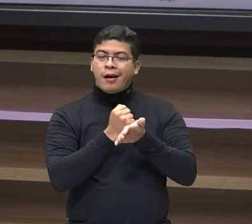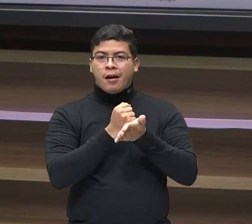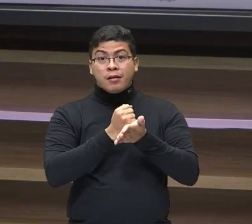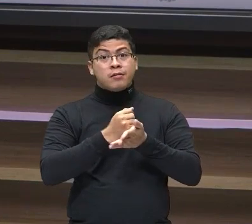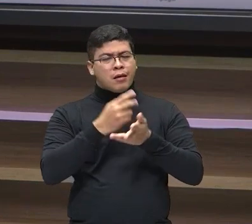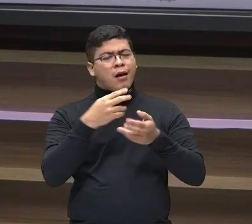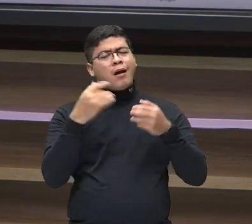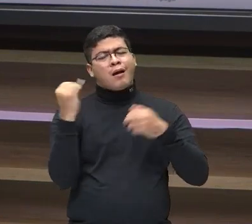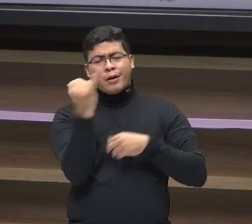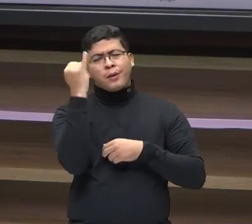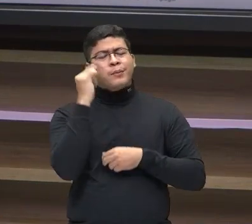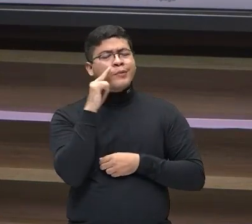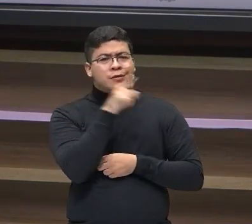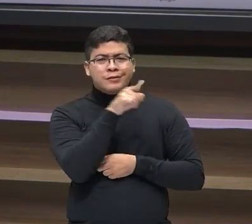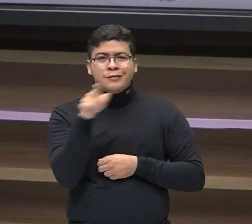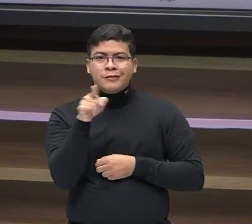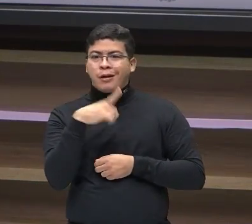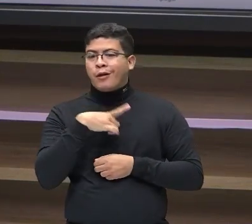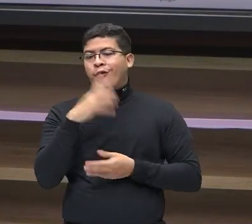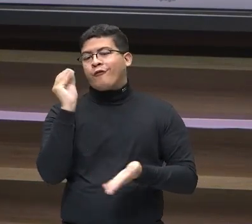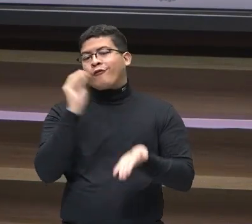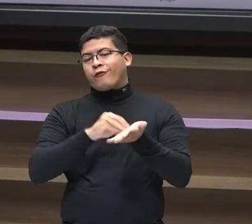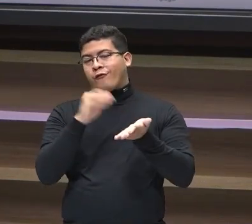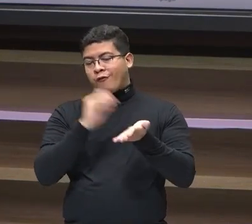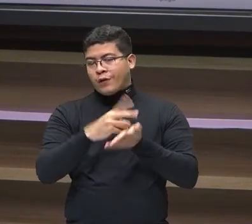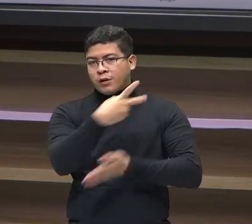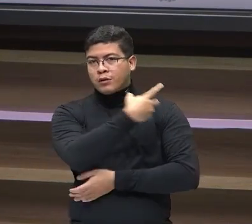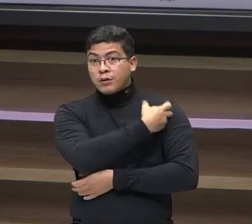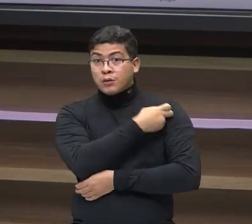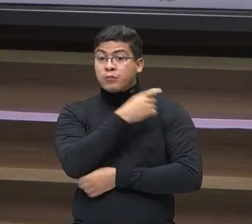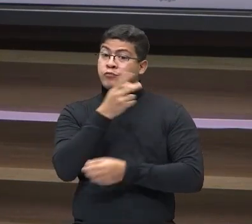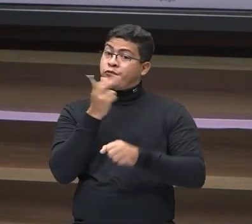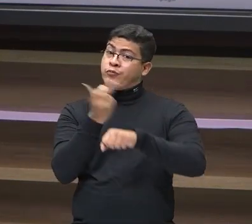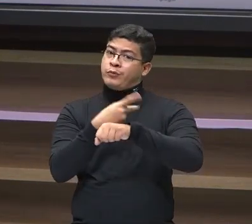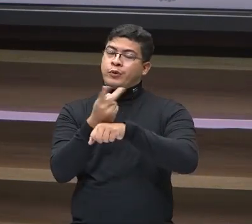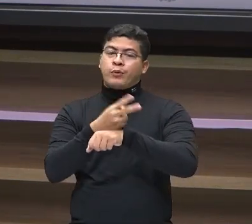verificar lá, mãe, estou com a minha vacinação em dia, se não estou, procura um